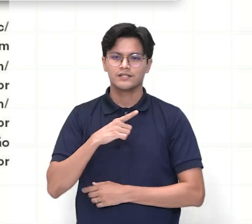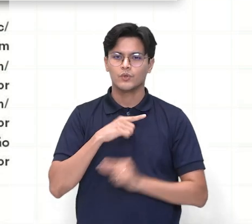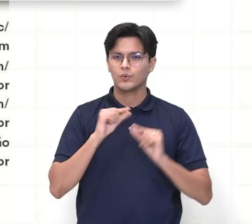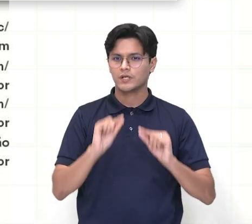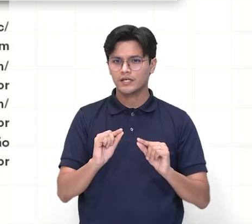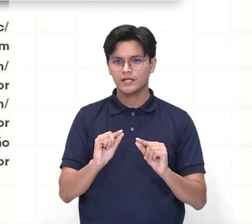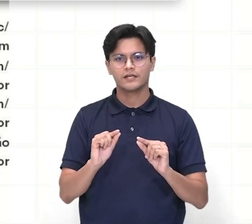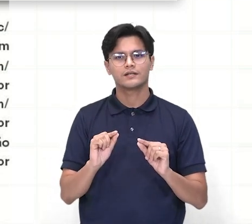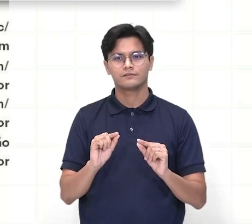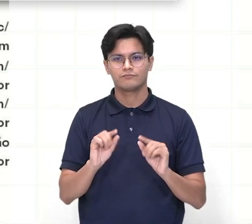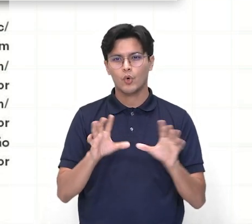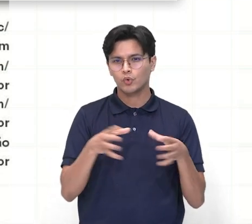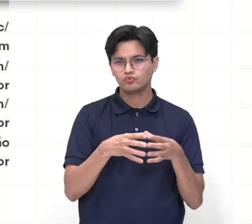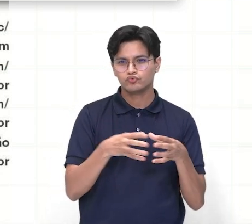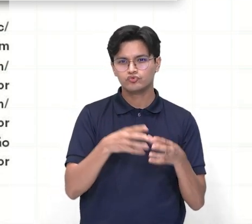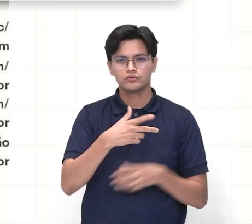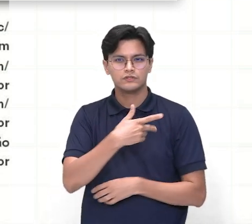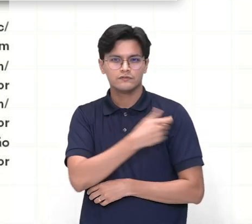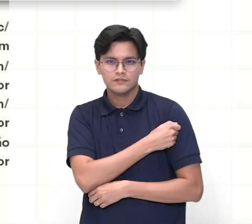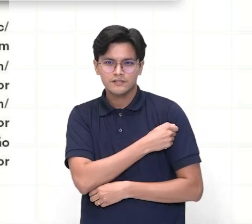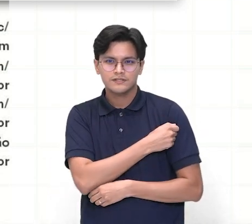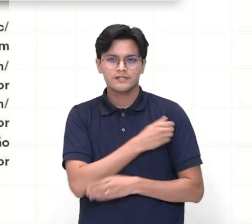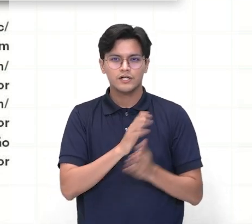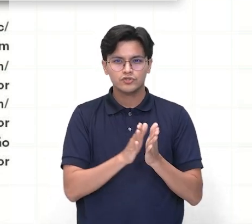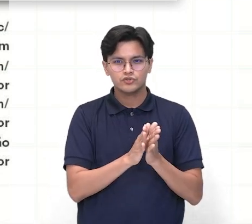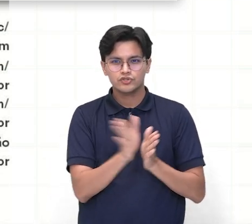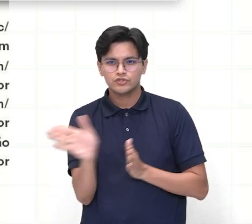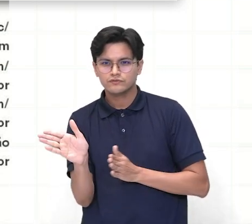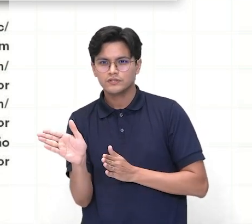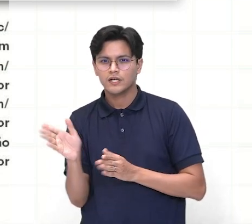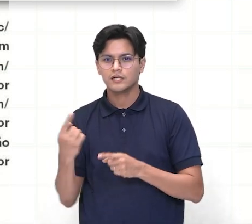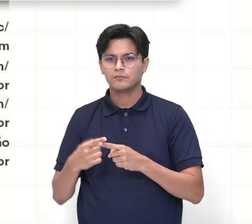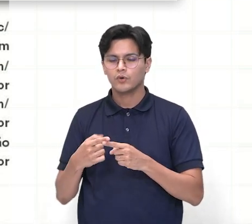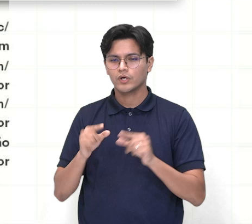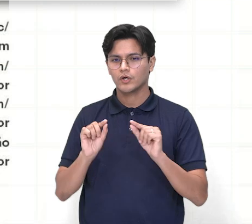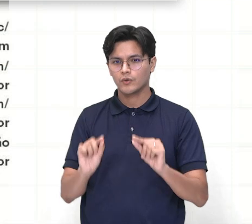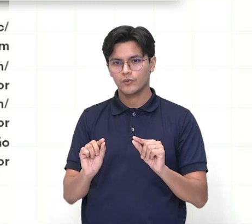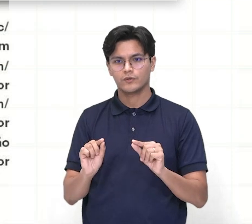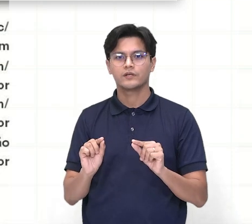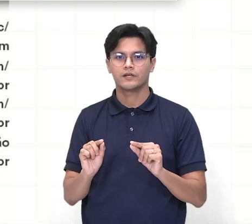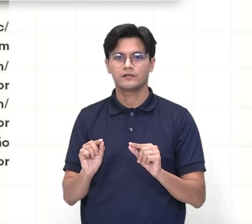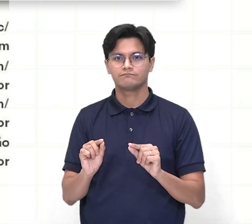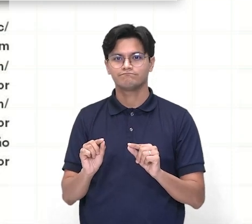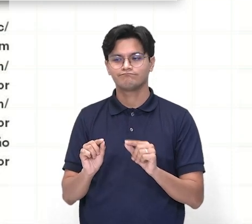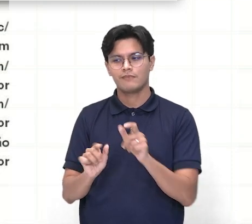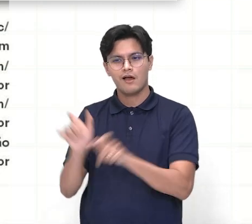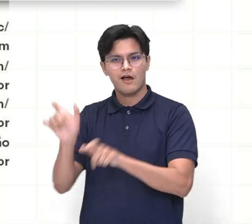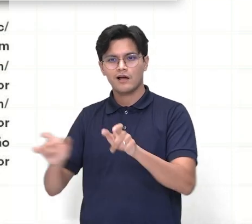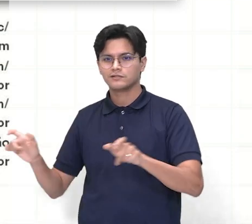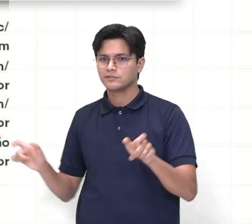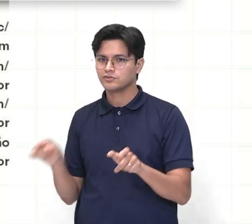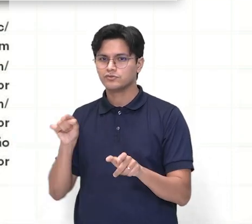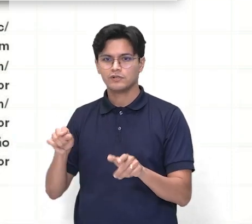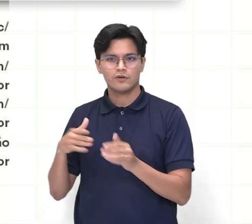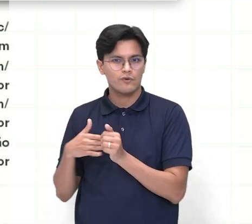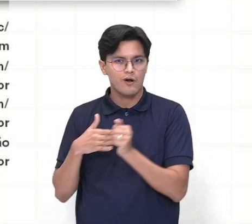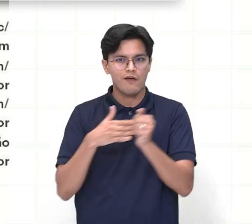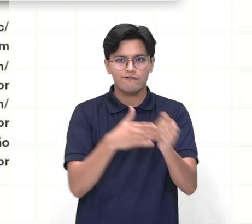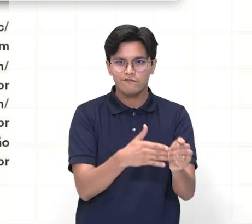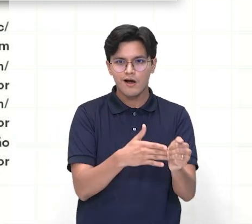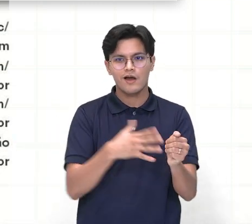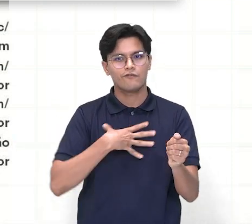porque as pessoas não foram ali, não levaram seus filhos para se vacinar. Então, com